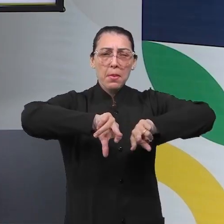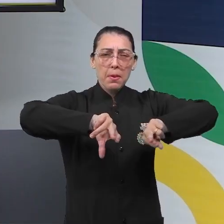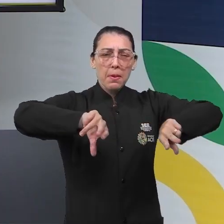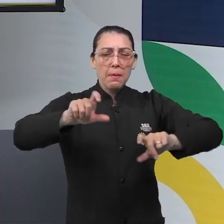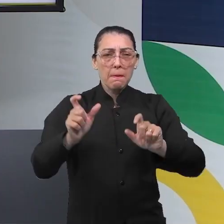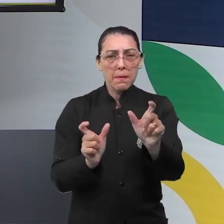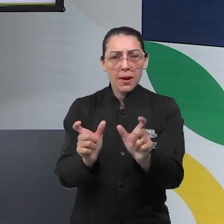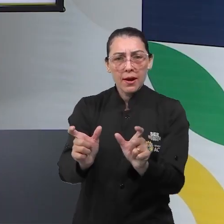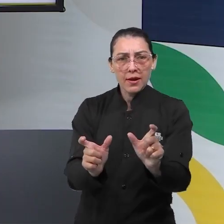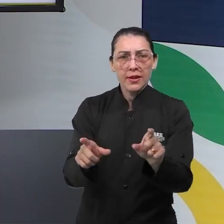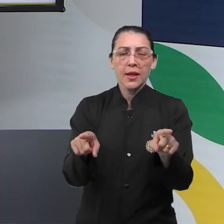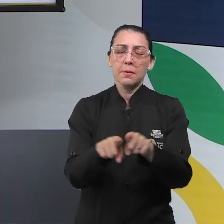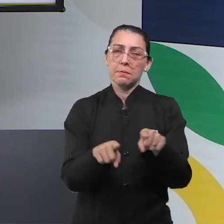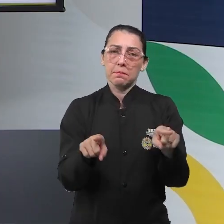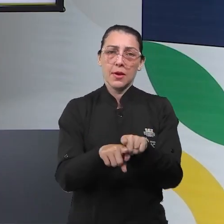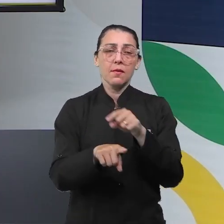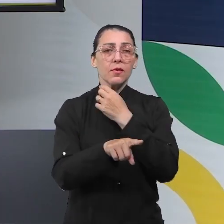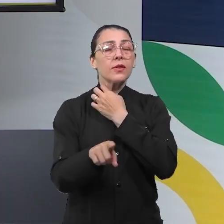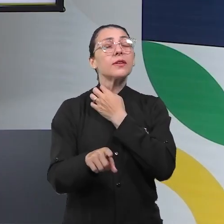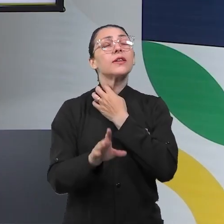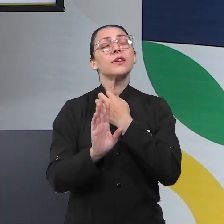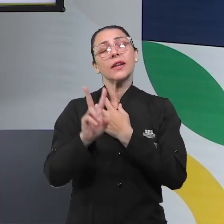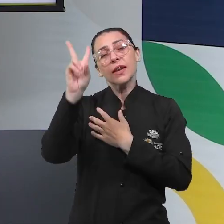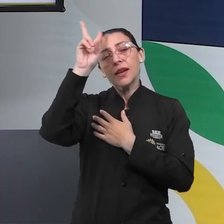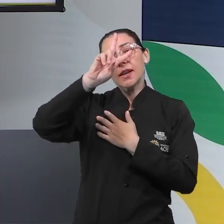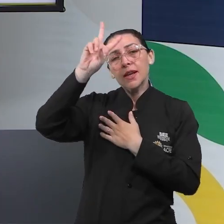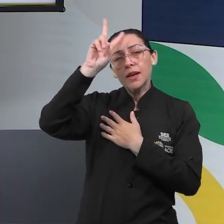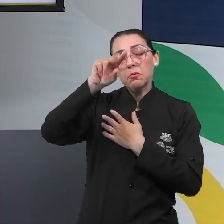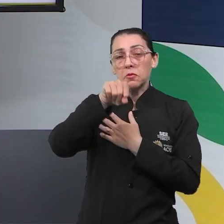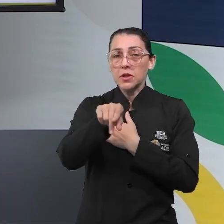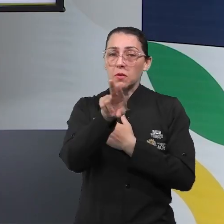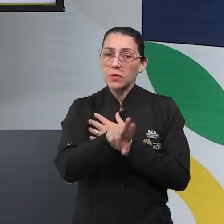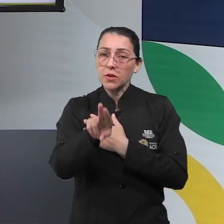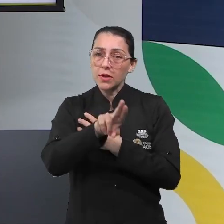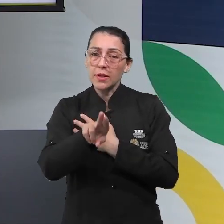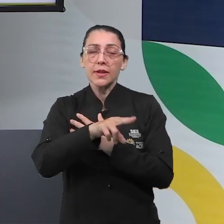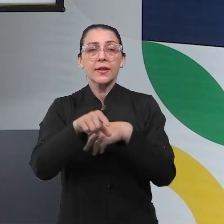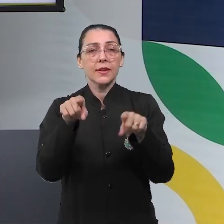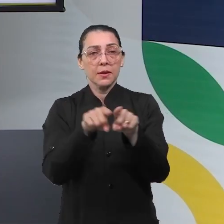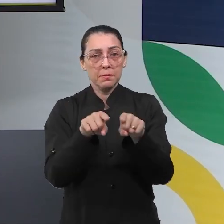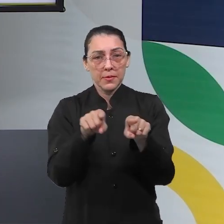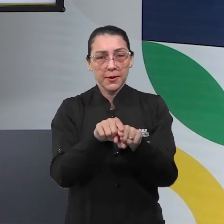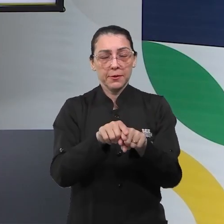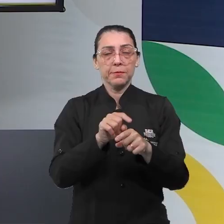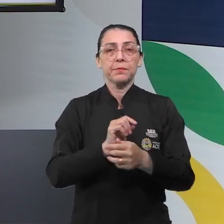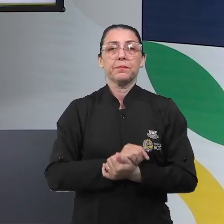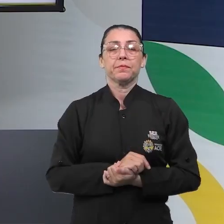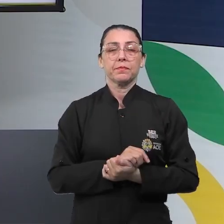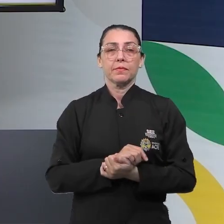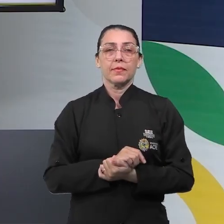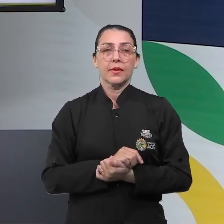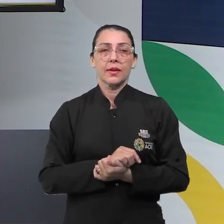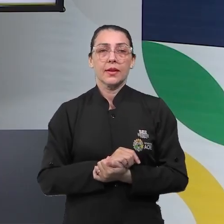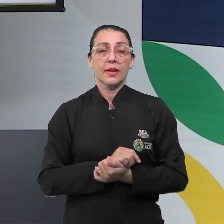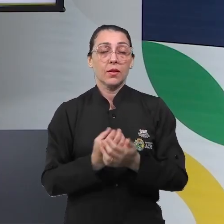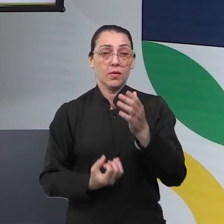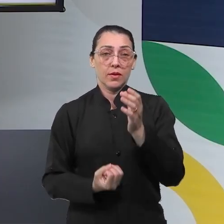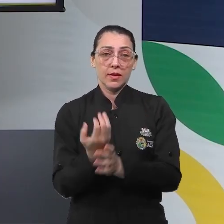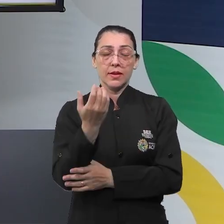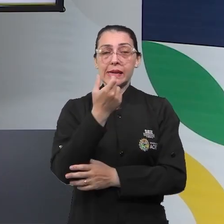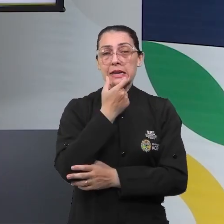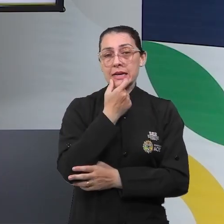de palavras que com certeza você deve lembrar, que você utiliza também no seu dia a dia, que são de